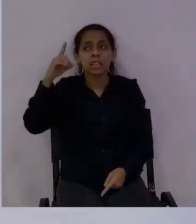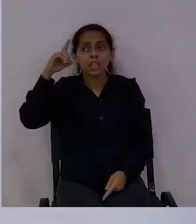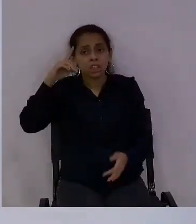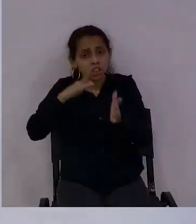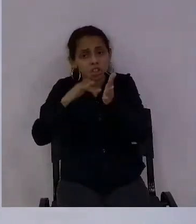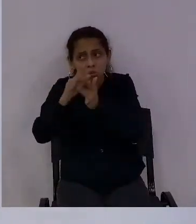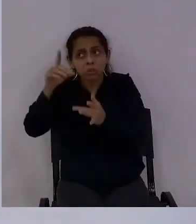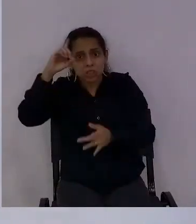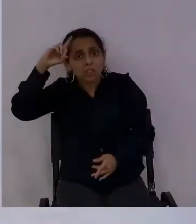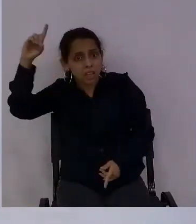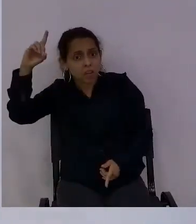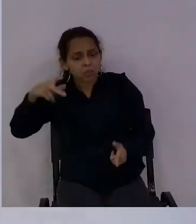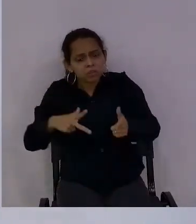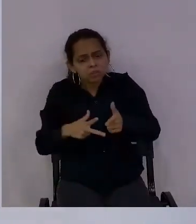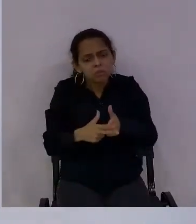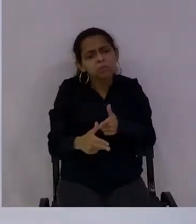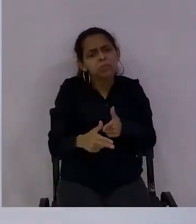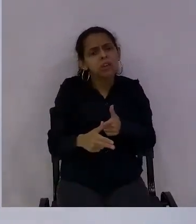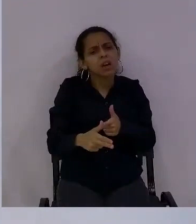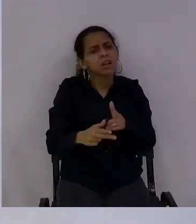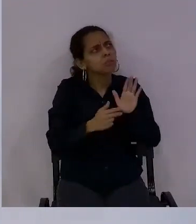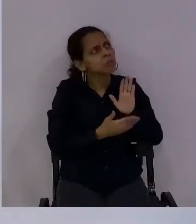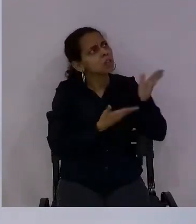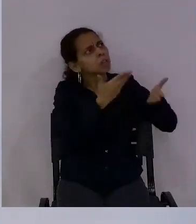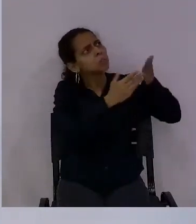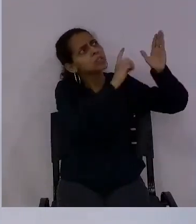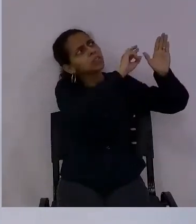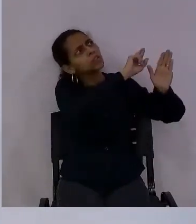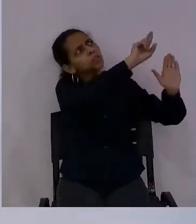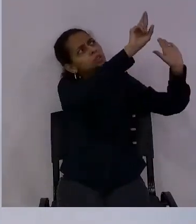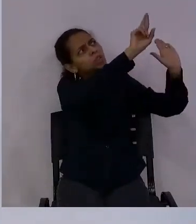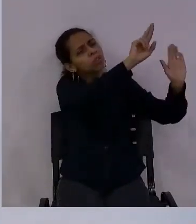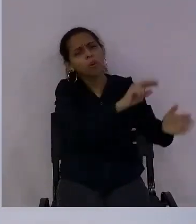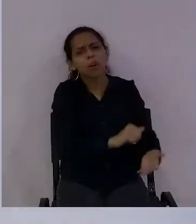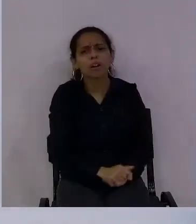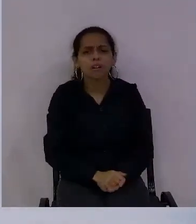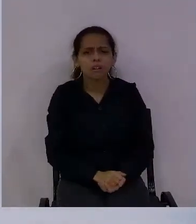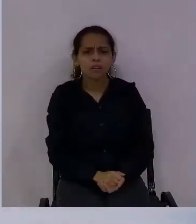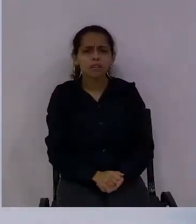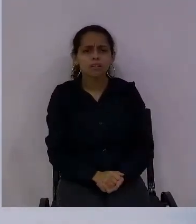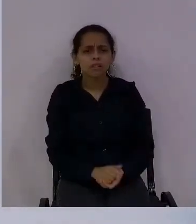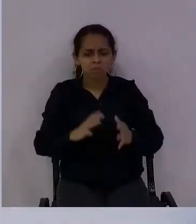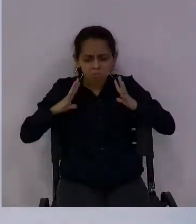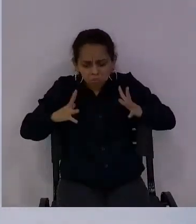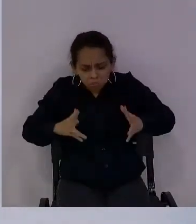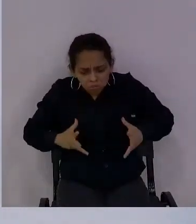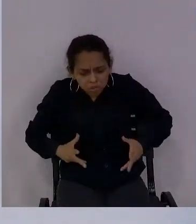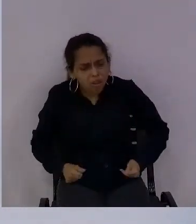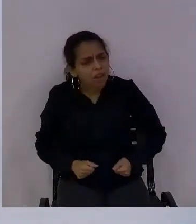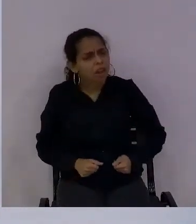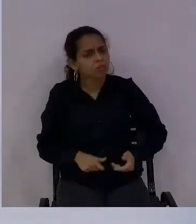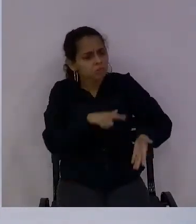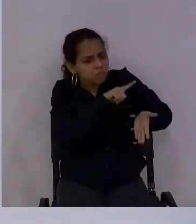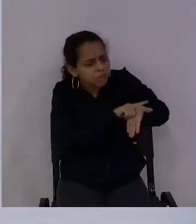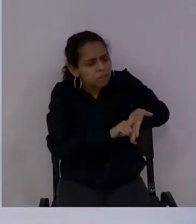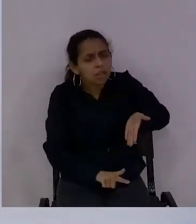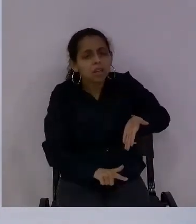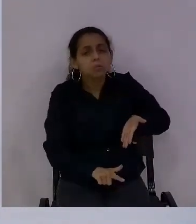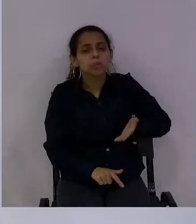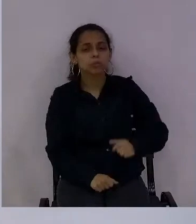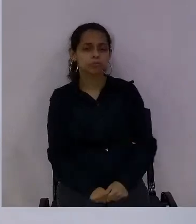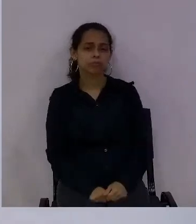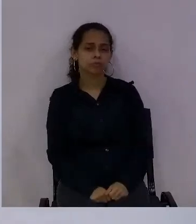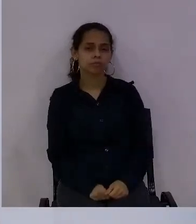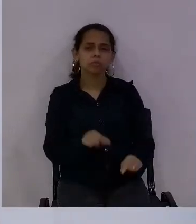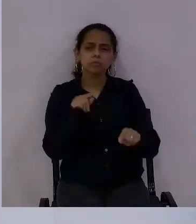circuncidado, apresentado, consagrado e até passou por um rito de purificação? Para nos ensinar sobre a fidelidade